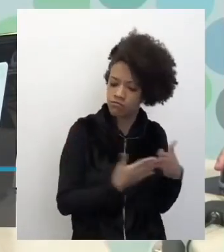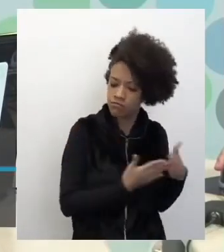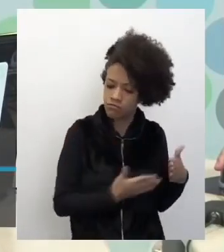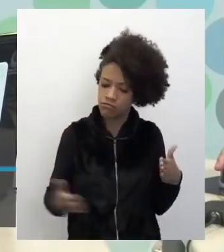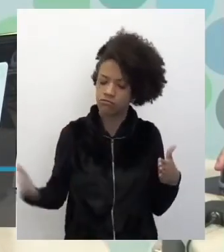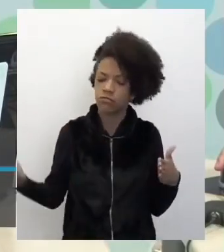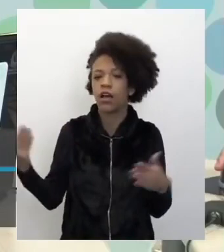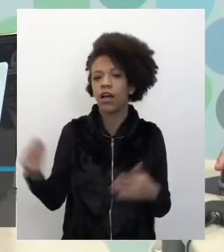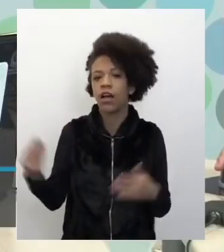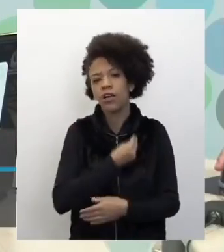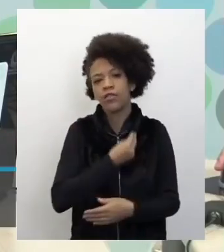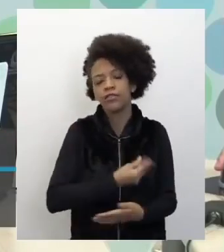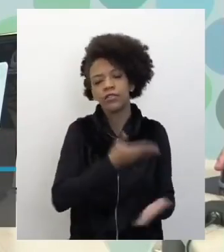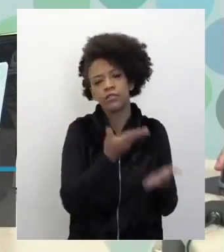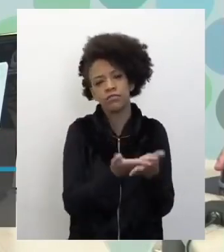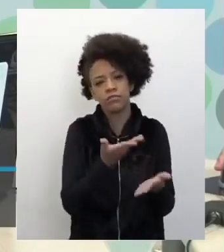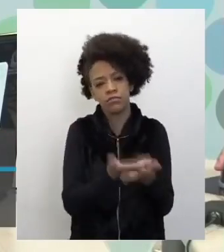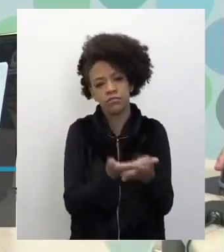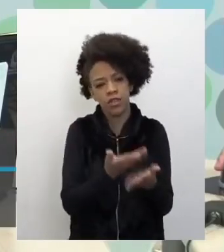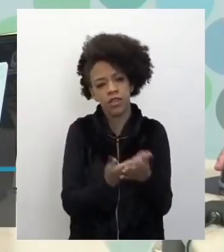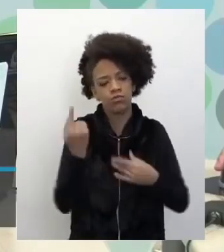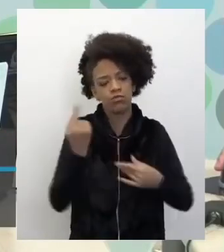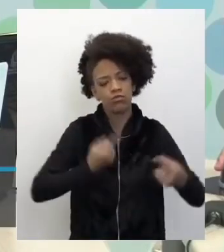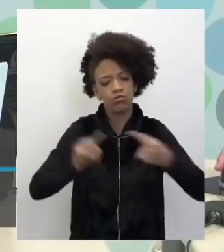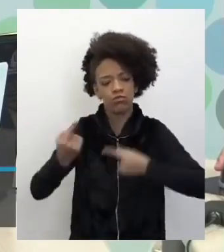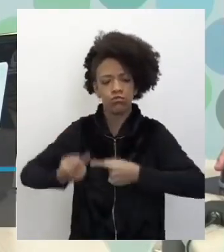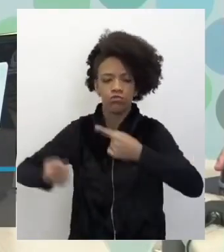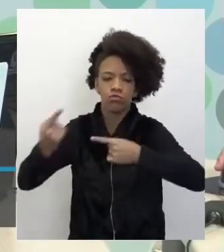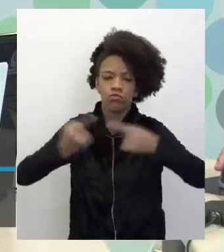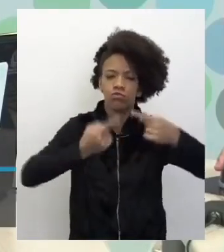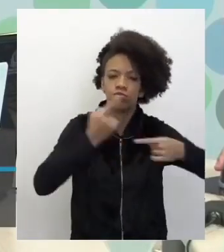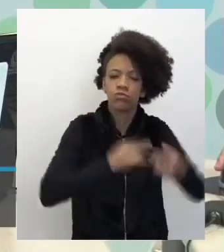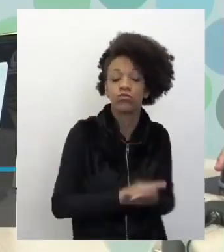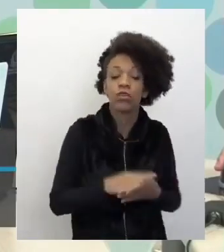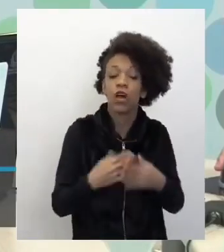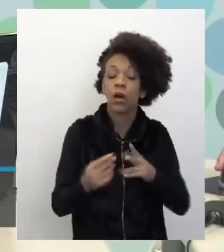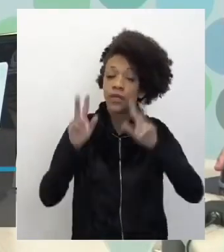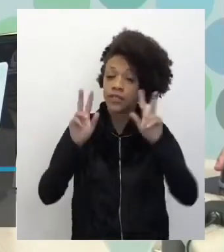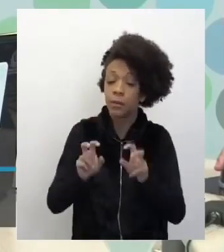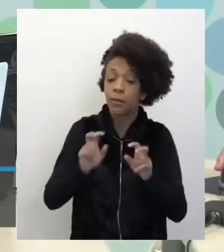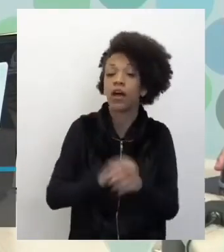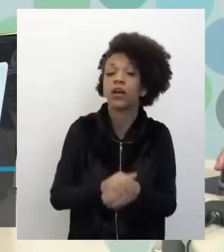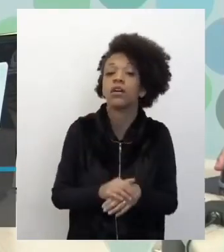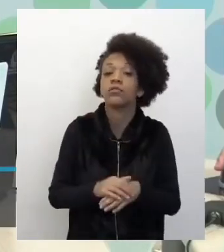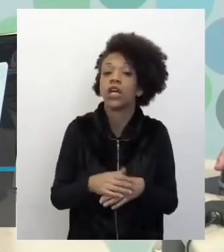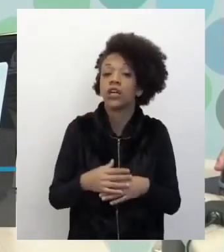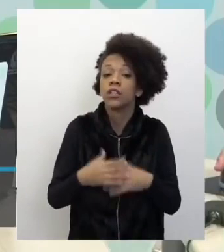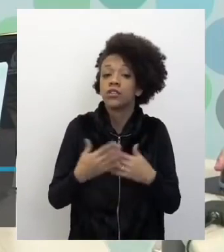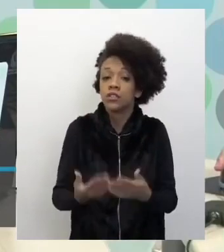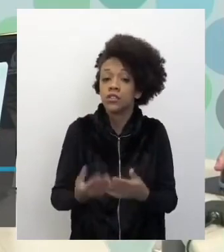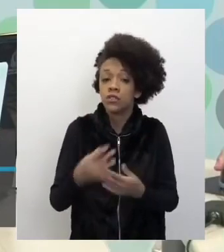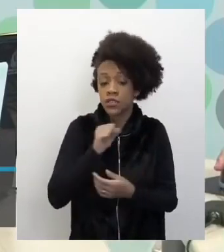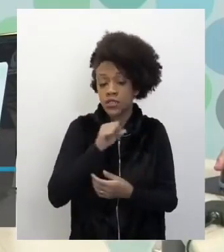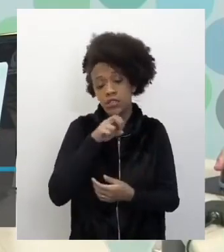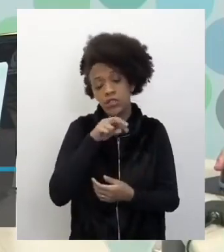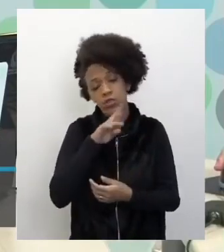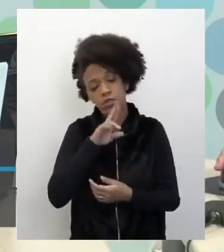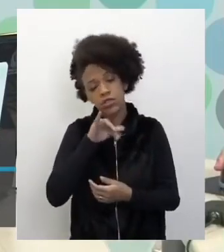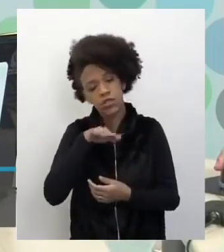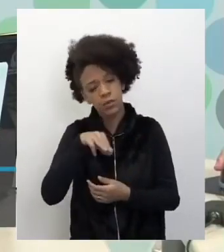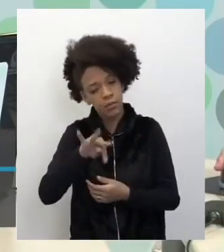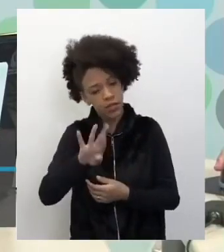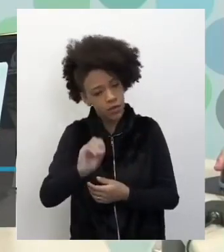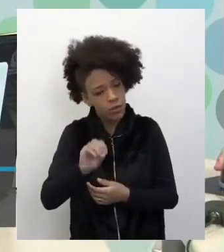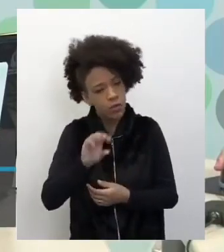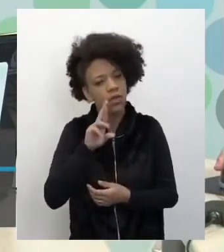escolar de vocês outros momentos de discussão sobre essa temática, sobre o sensoriamento remoto. Existem outras habilidades que